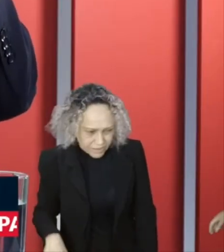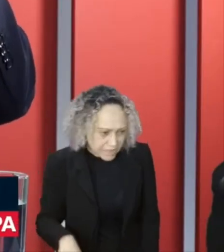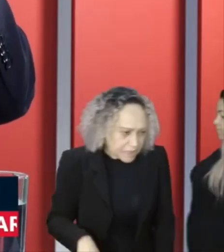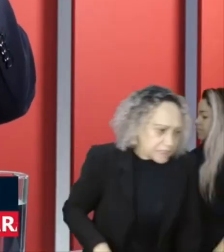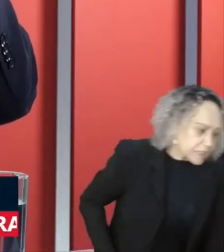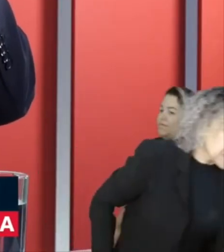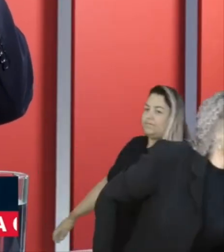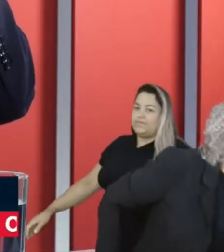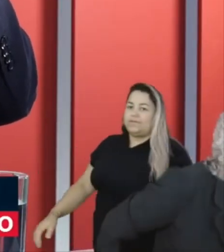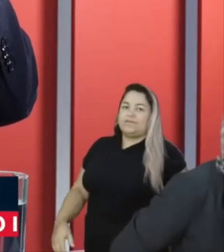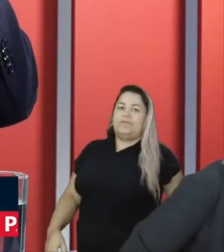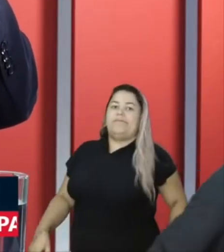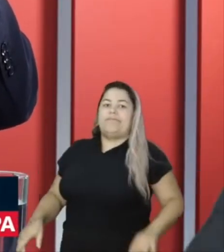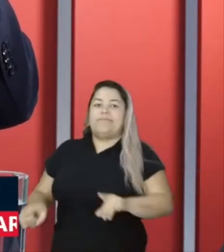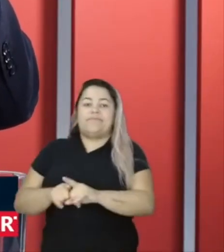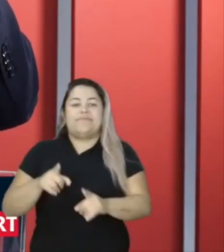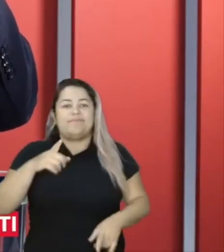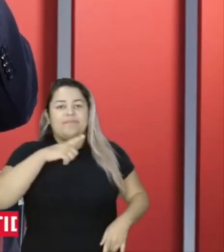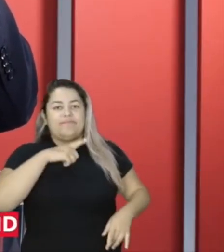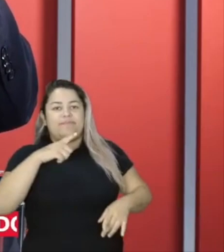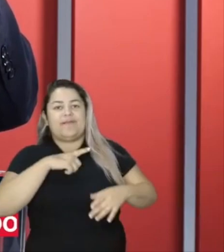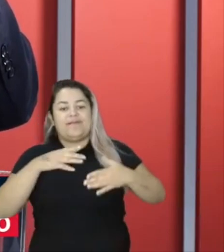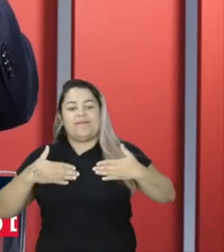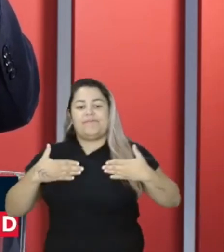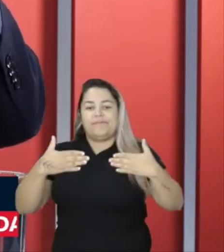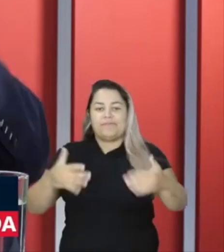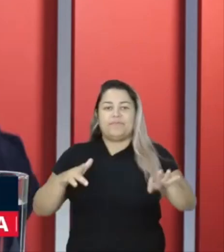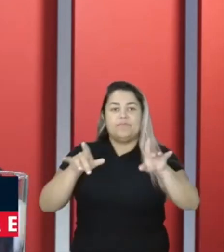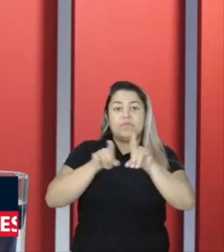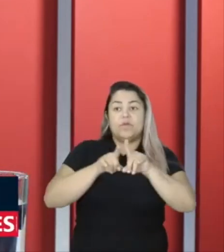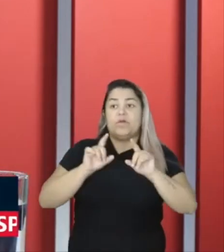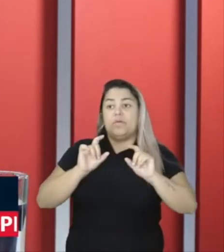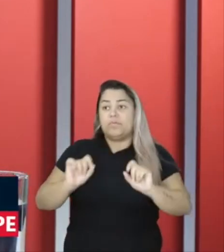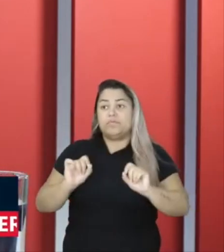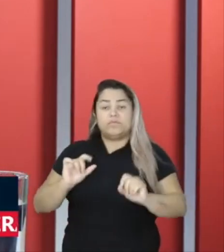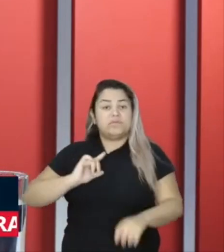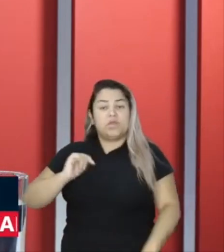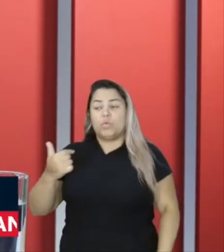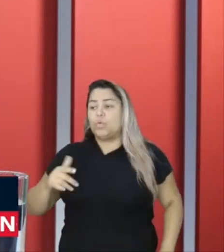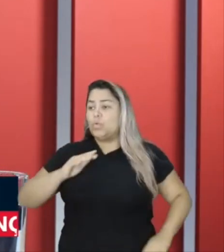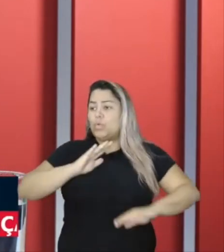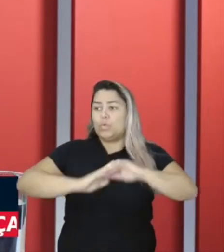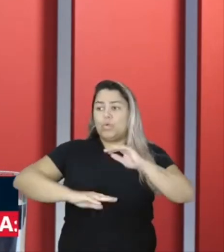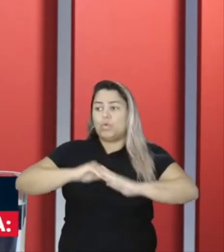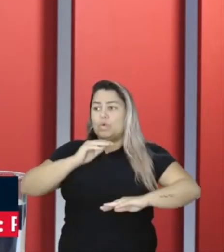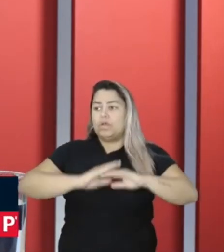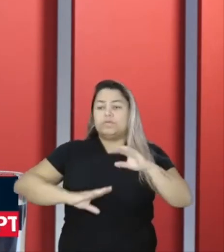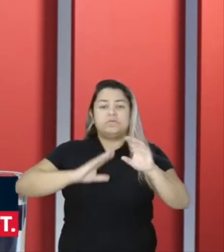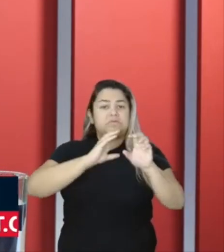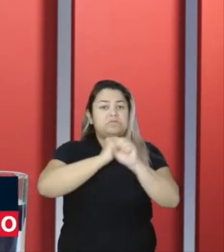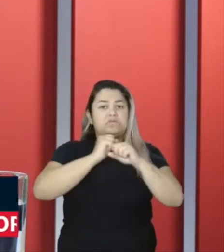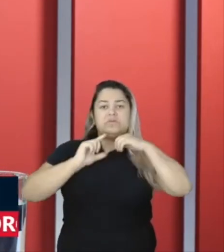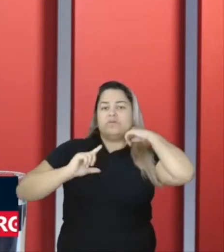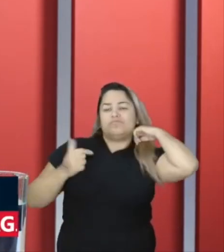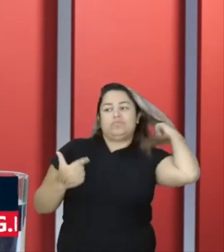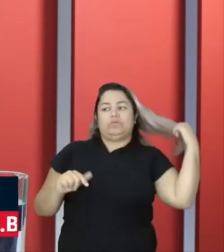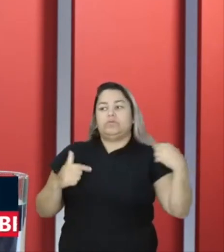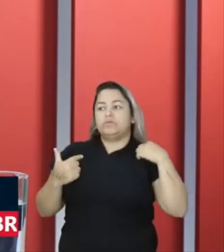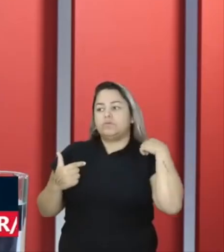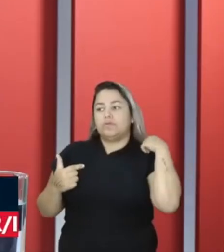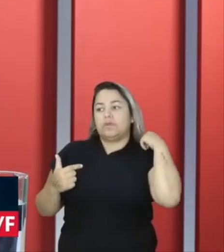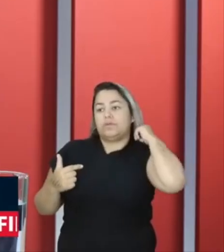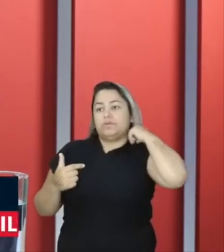dos Povos Indígenas, ele não tinha programa embaixo dele. Não tinha ações orçamentárias, porque ele nem existia na visão. Na